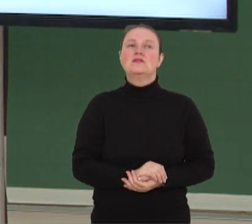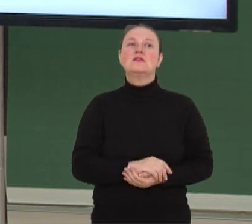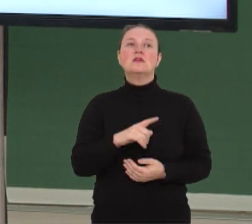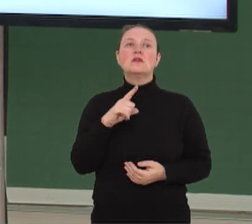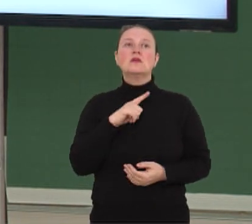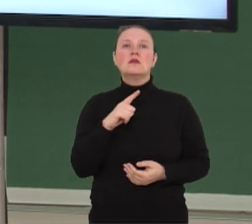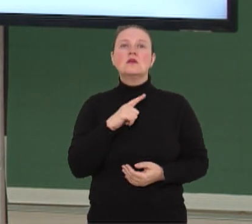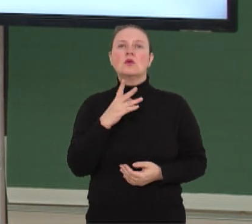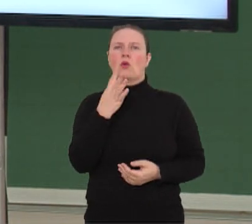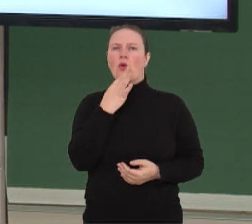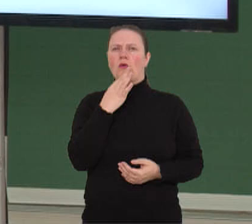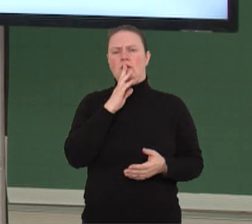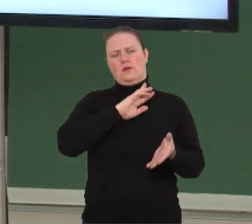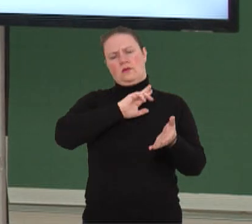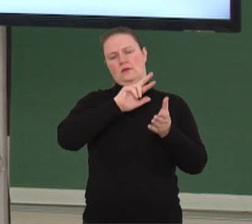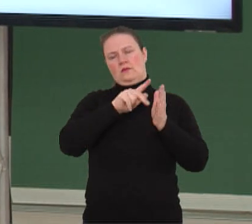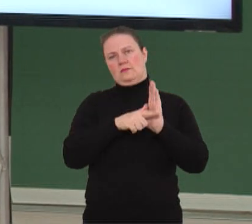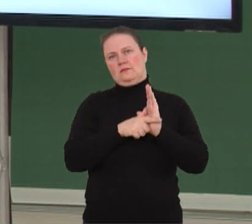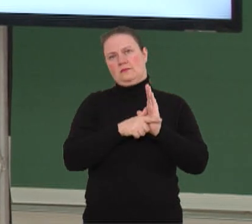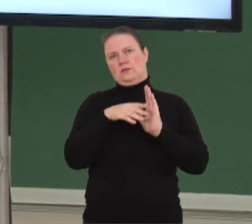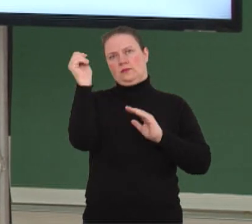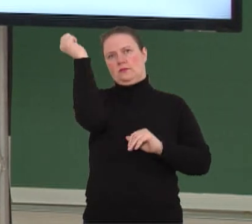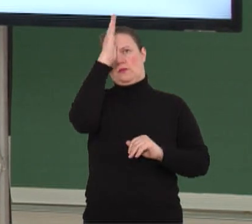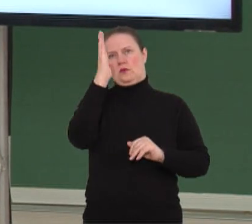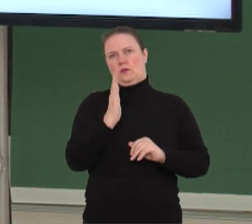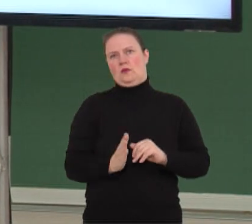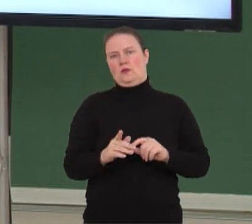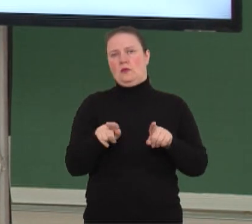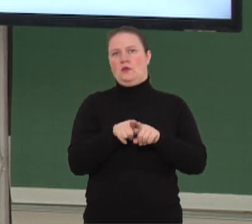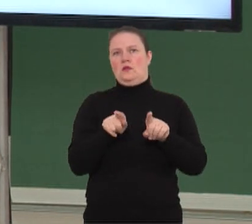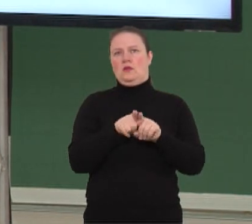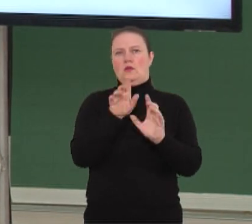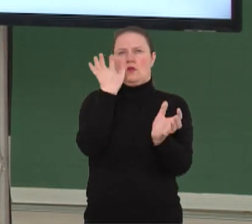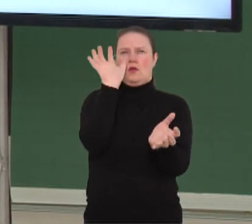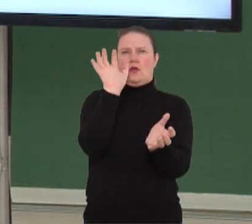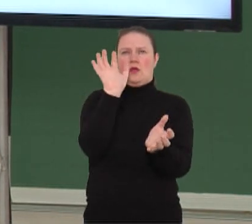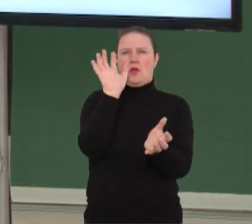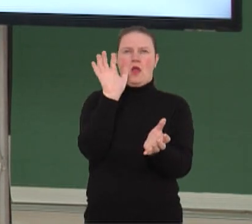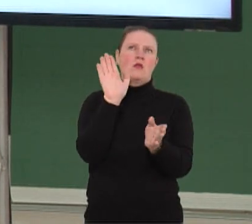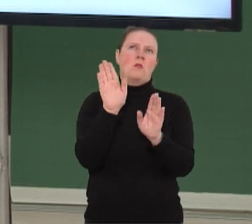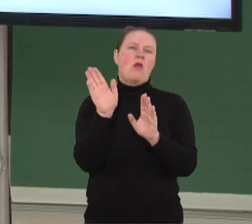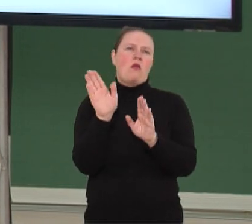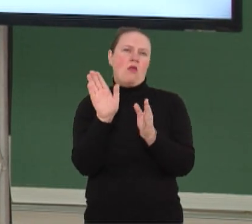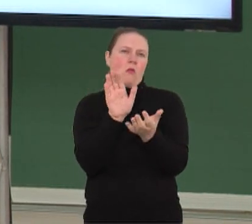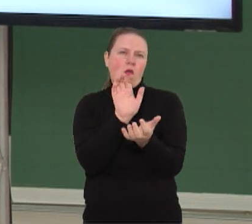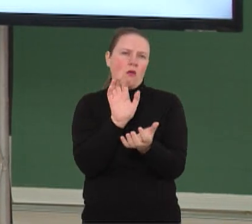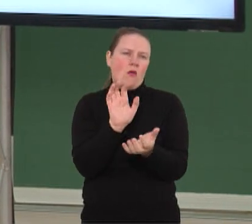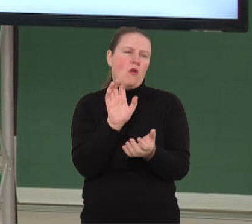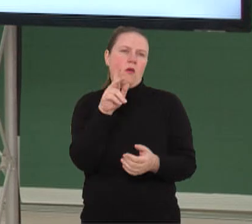mais desses pelo Brasil. Tem mais. Na Paraíba tem muitos. Construído por esses